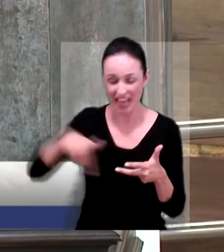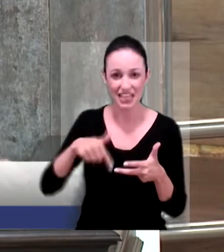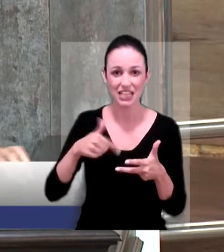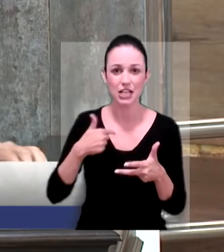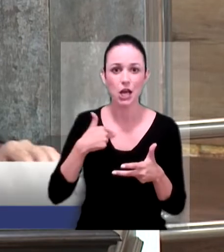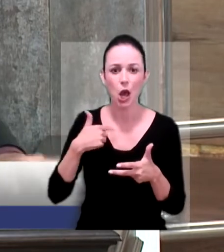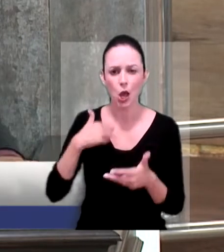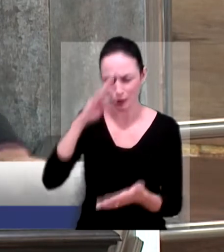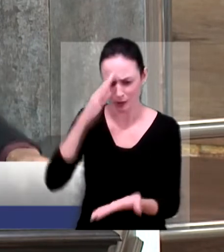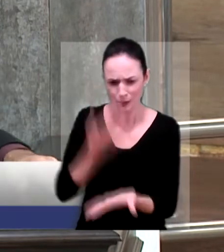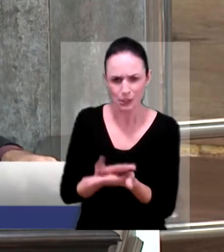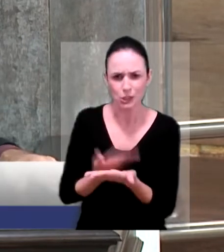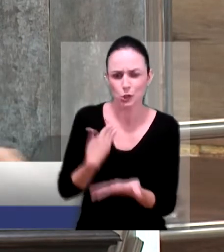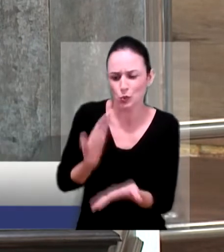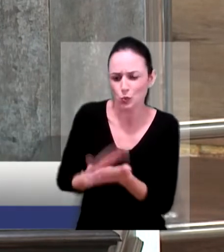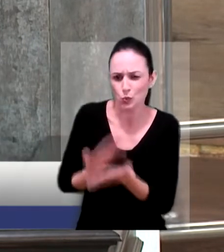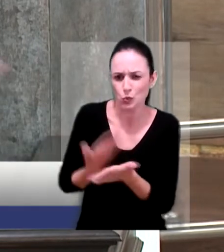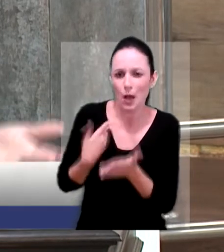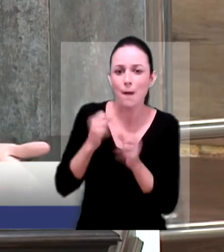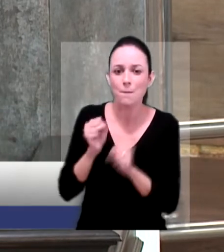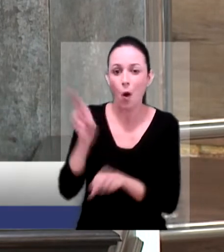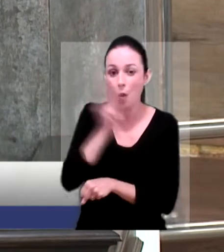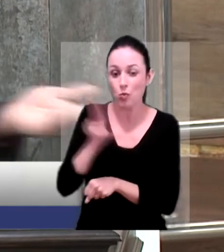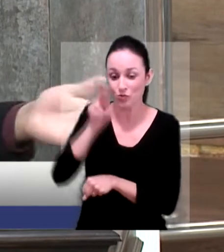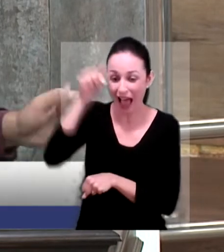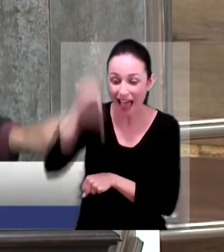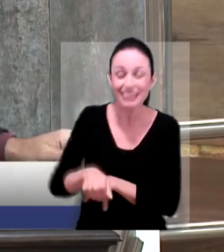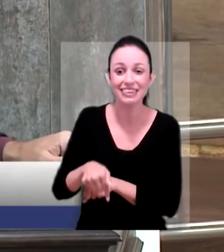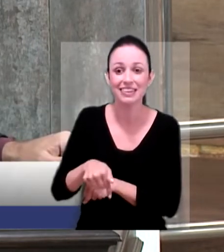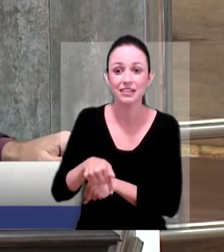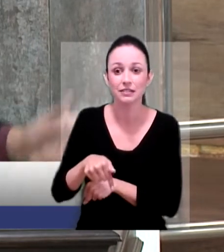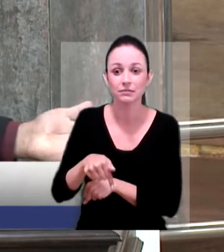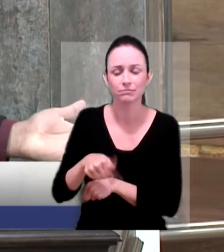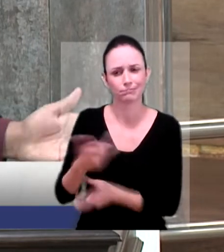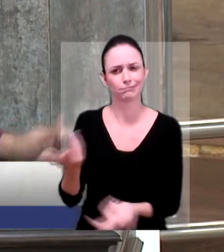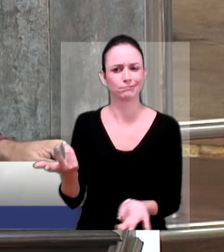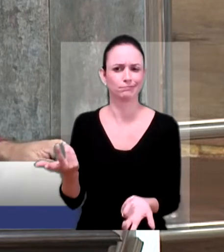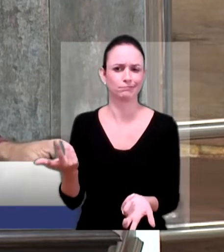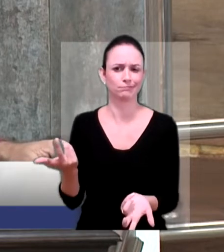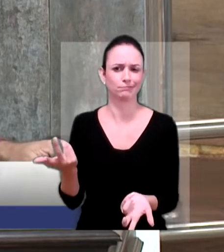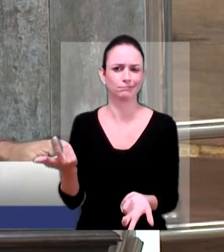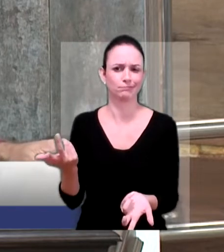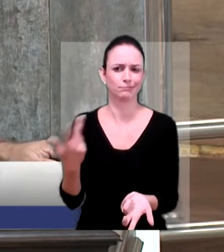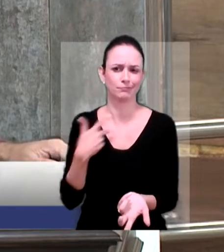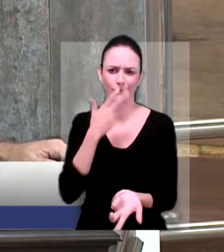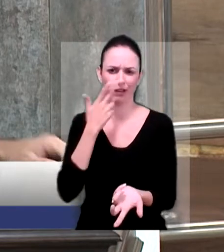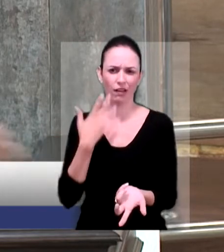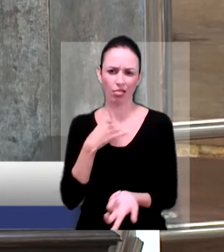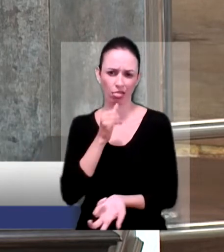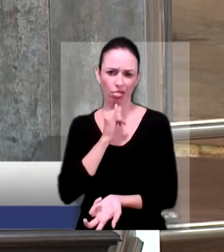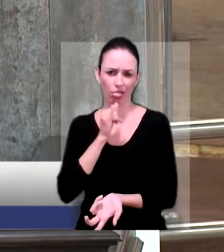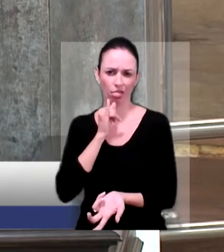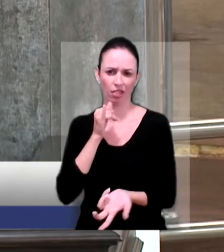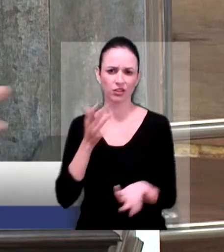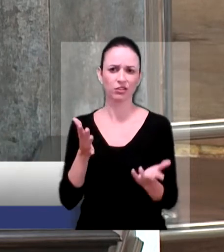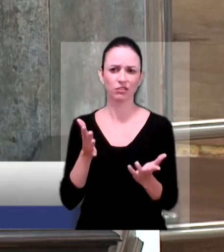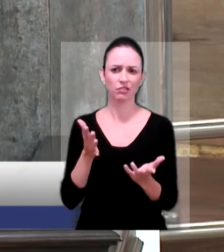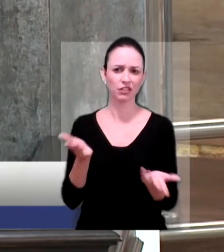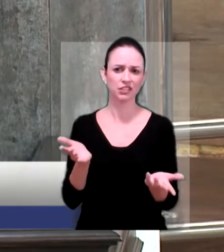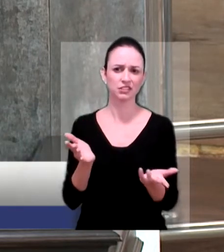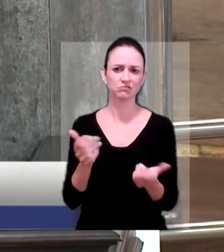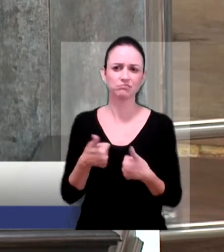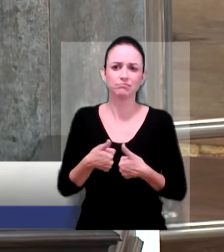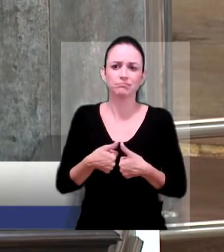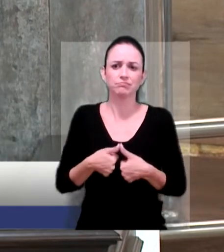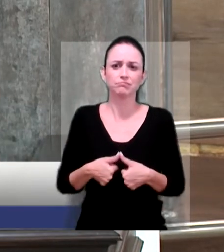ser aplicado, talvez então eu seria só mais um coadjuvante, mais alguém que vem